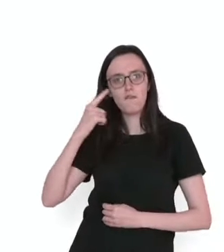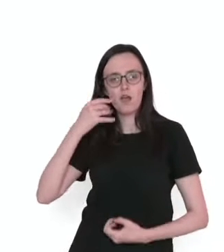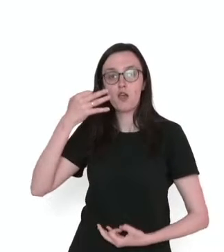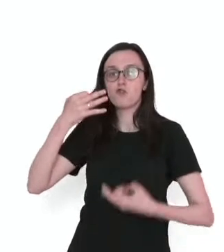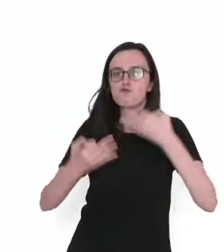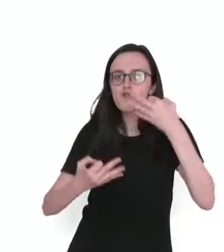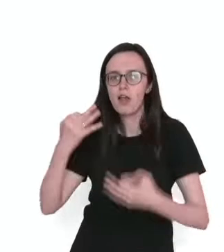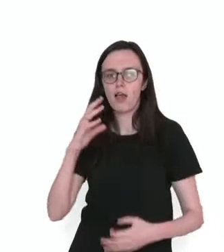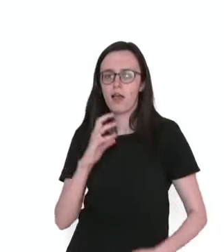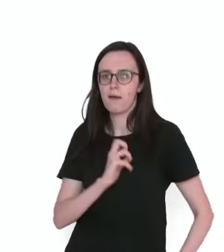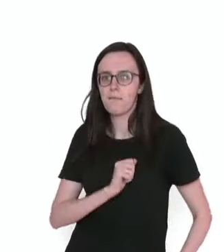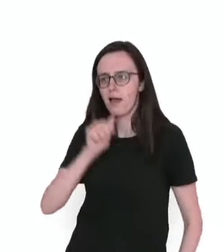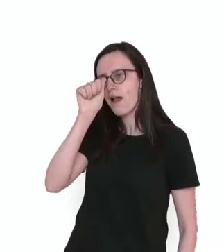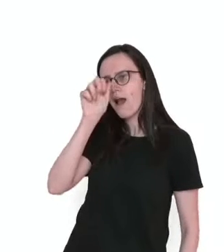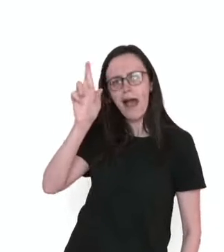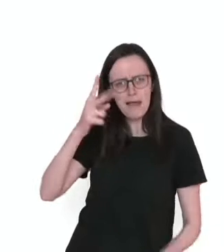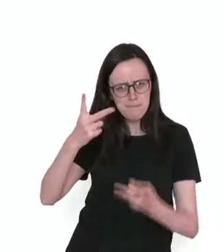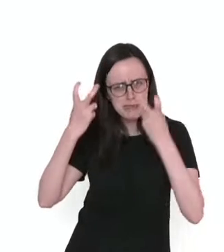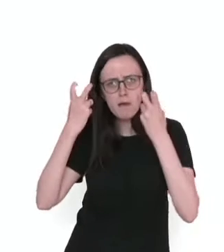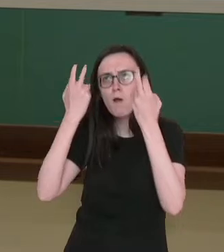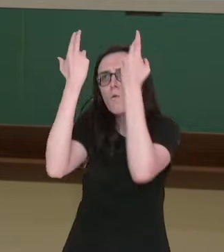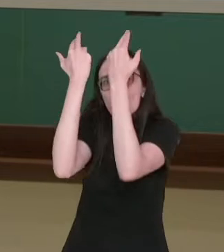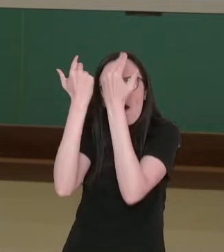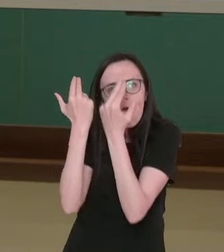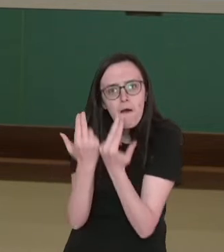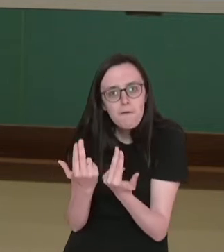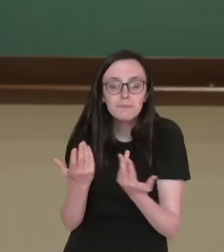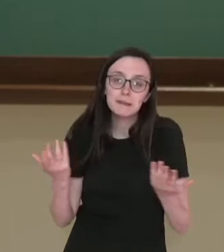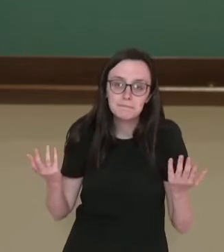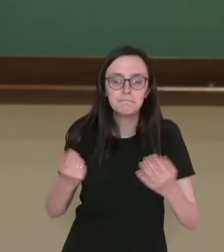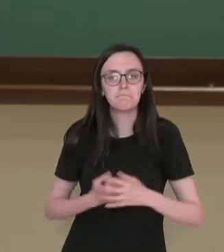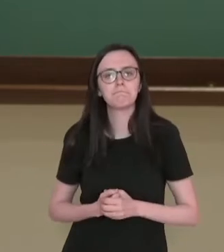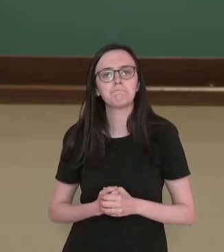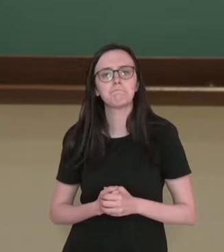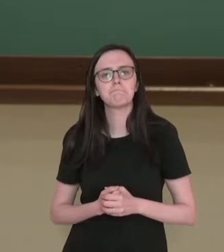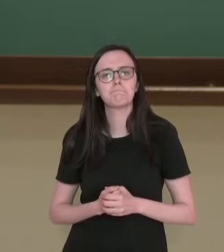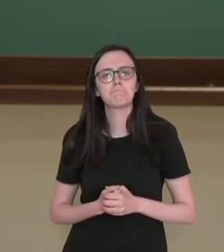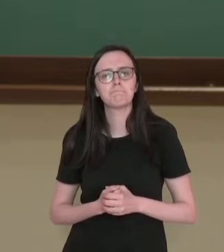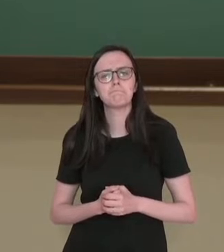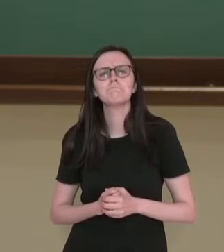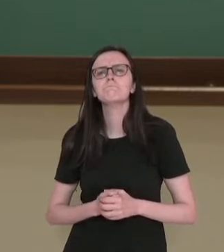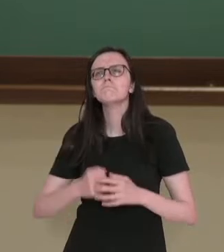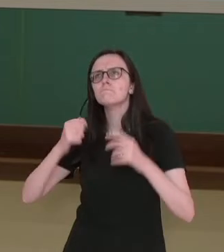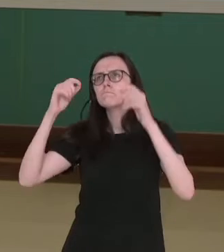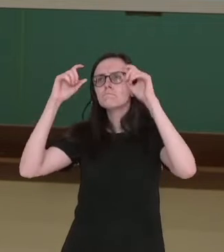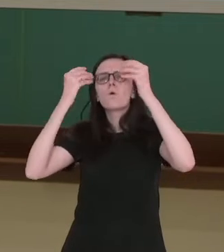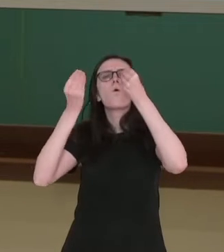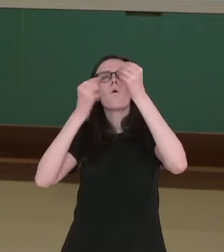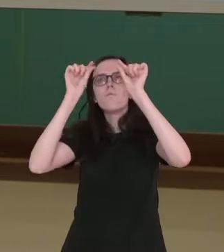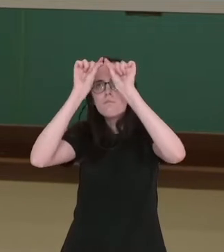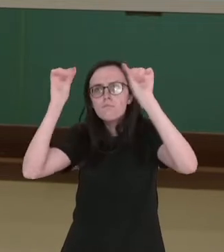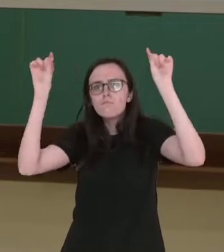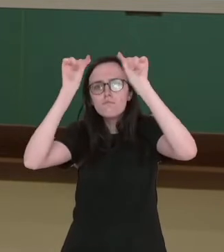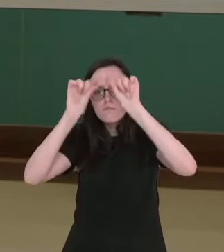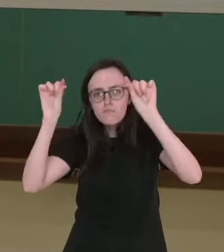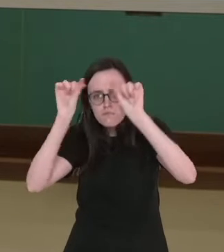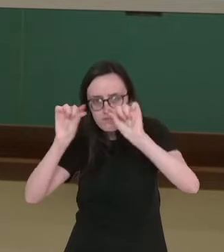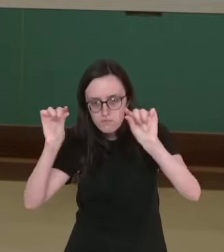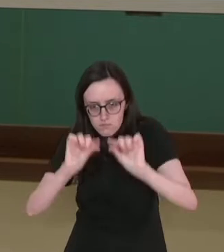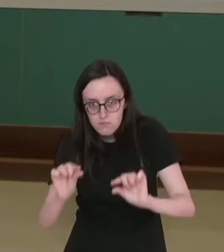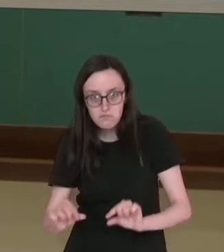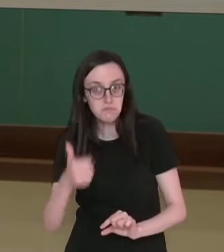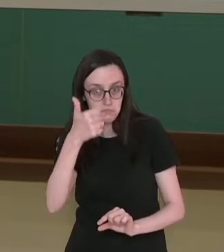julgar, amar. Percebeu? Como eu chamo um grupamento de versos? Ao conjunto